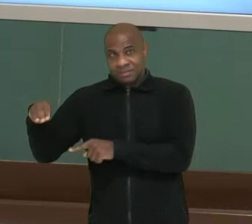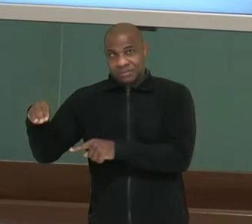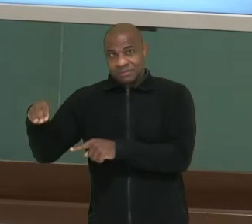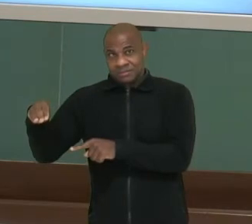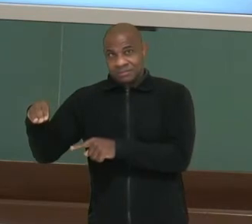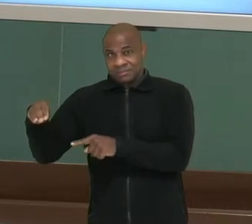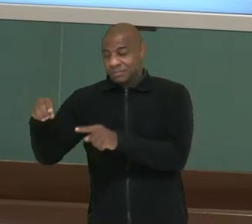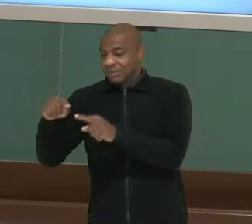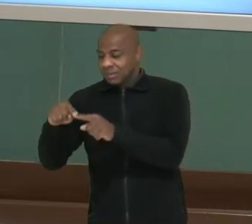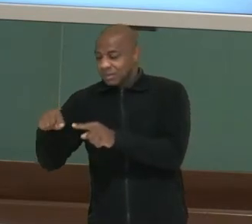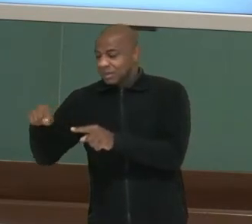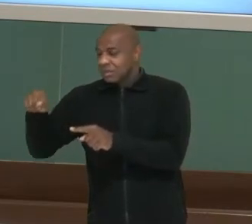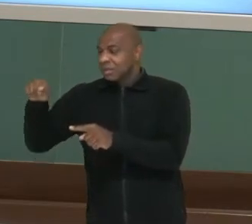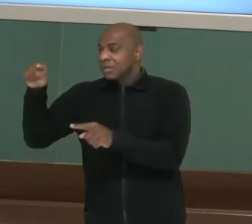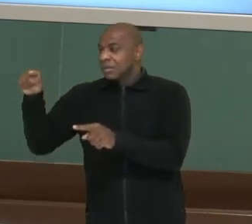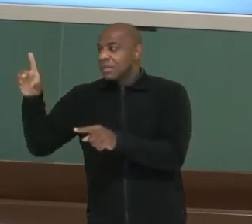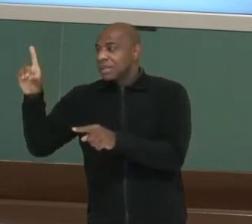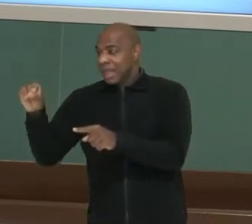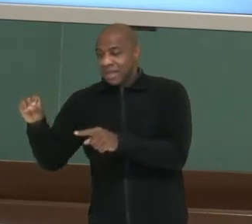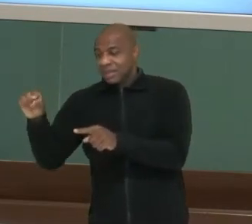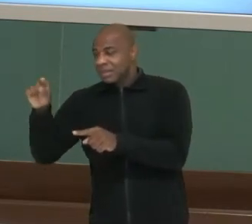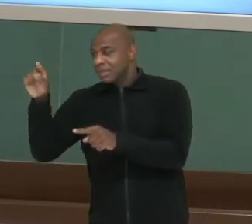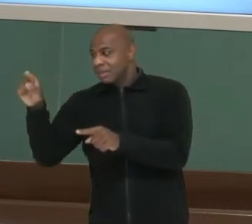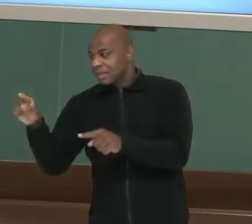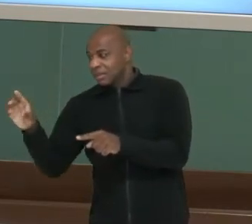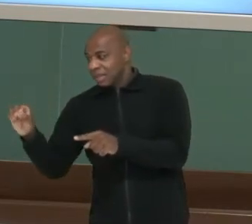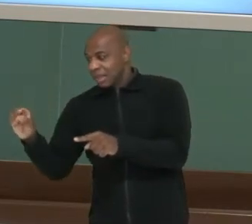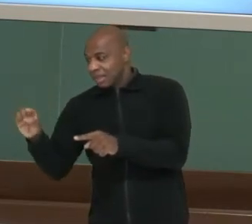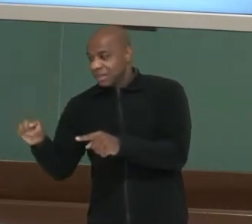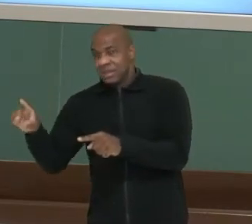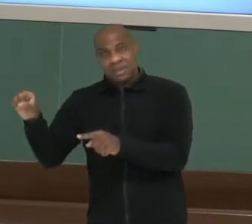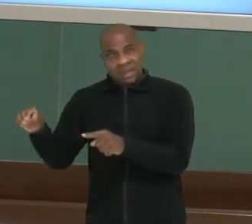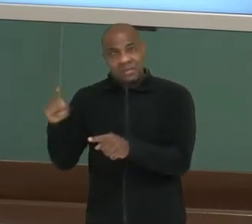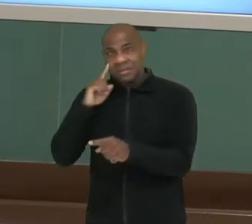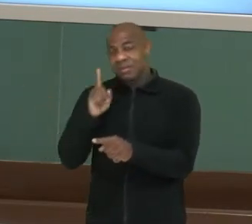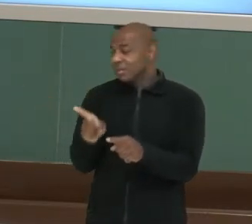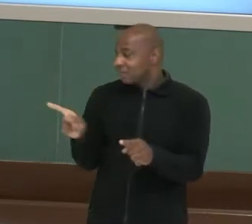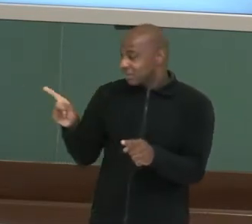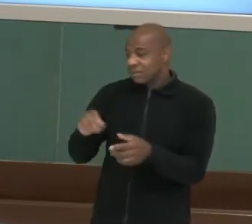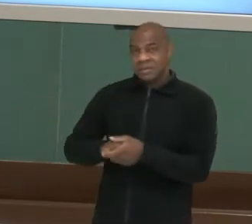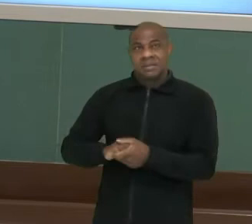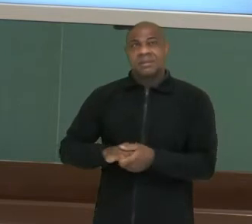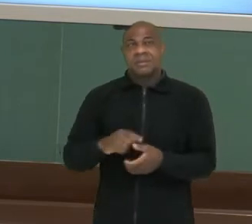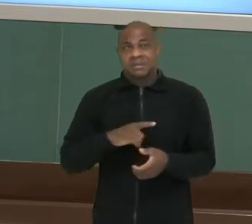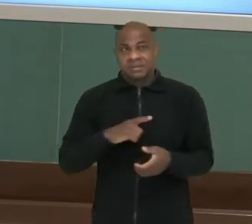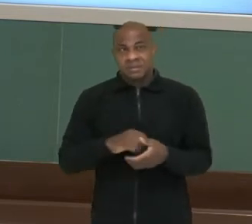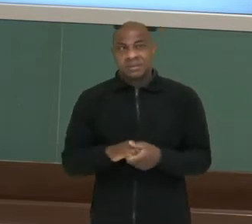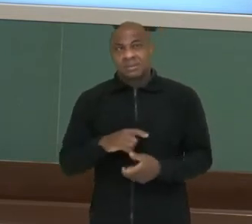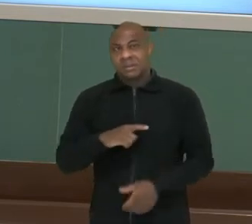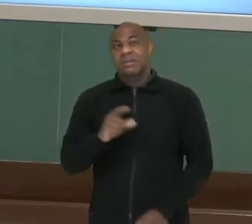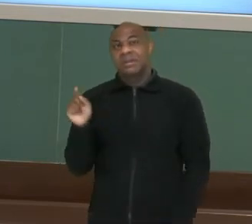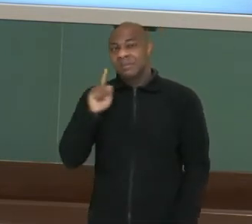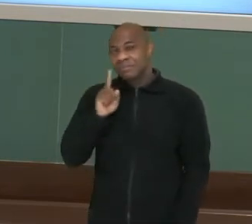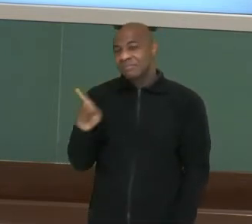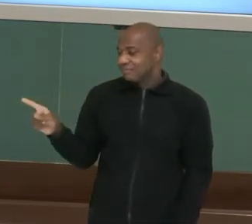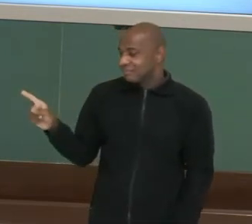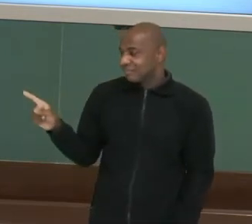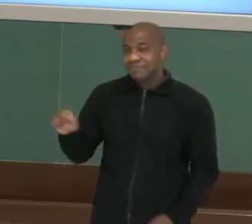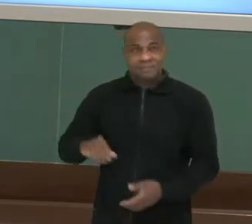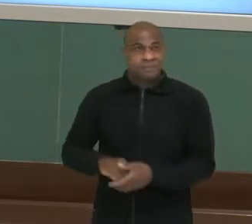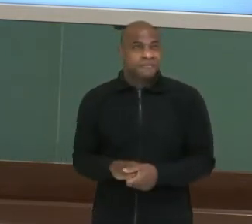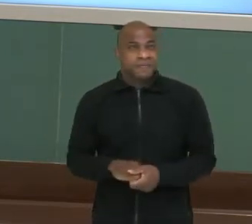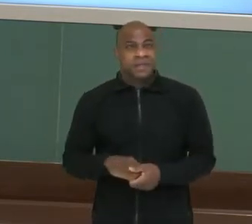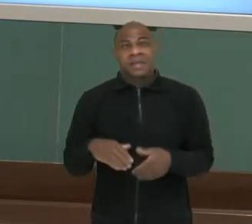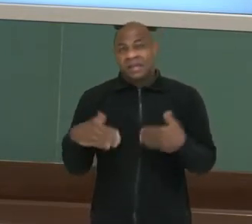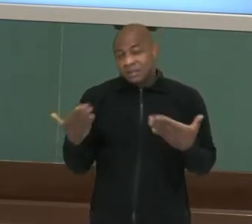cheia é 10, um vale cheio é 10. Então, ela tem um lambda, um comprimento de onda de 20 centímetros. Pessoal, e é